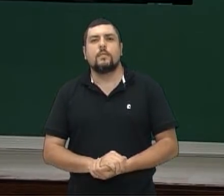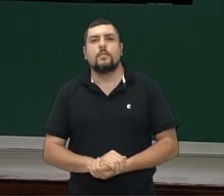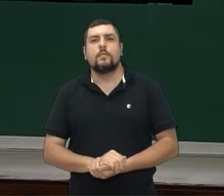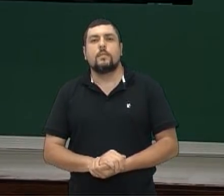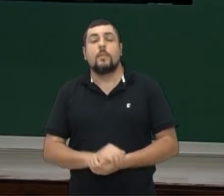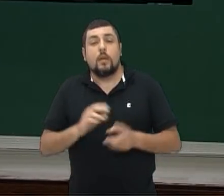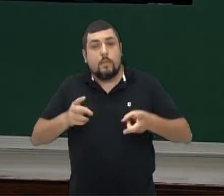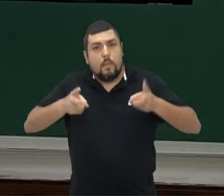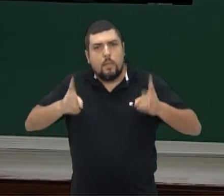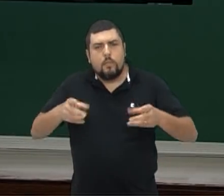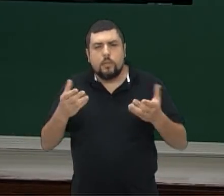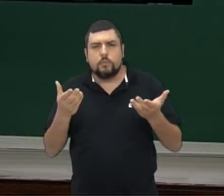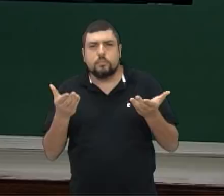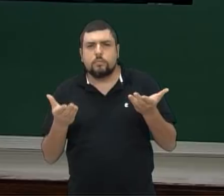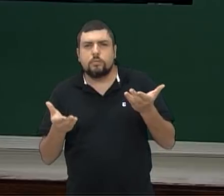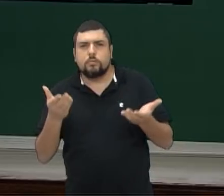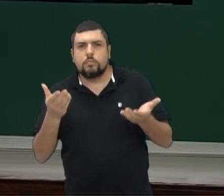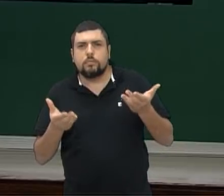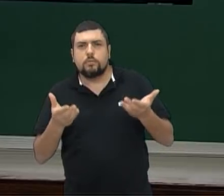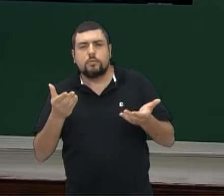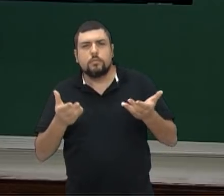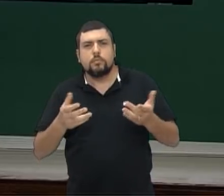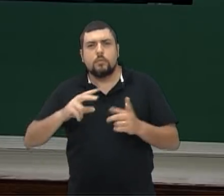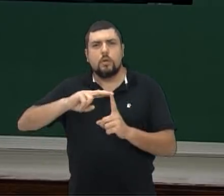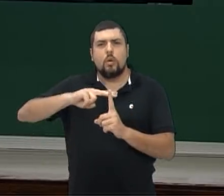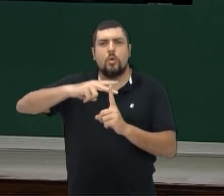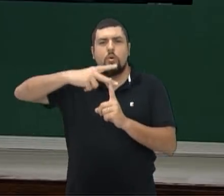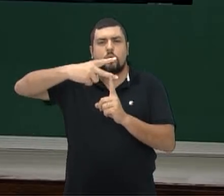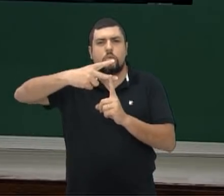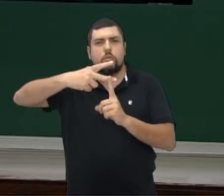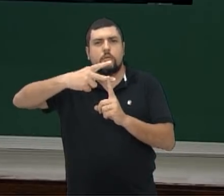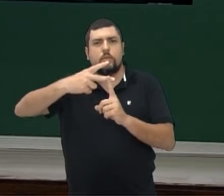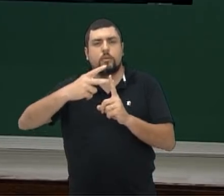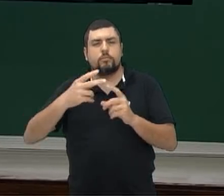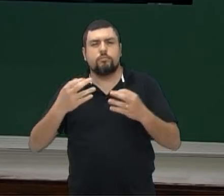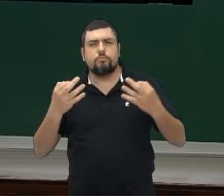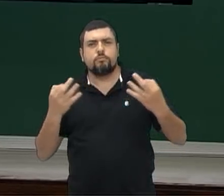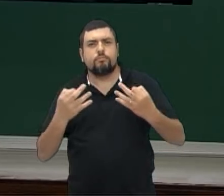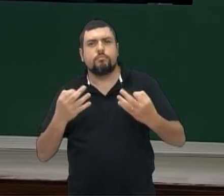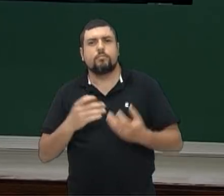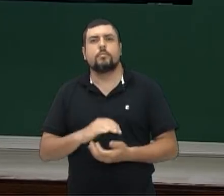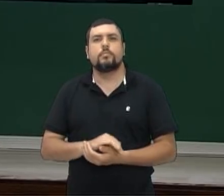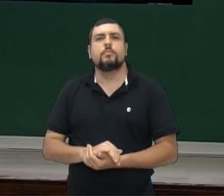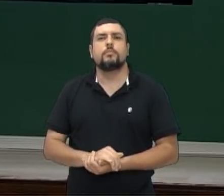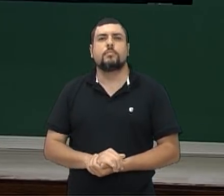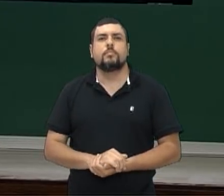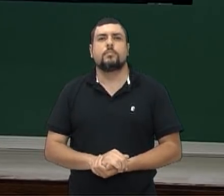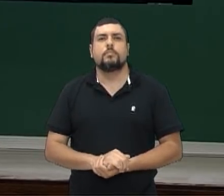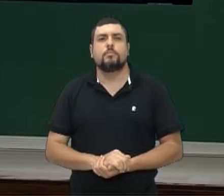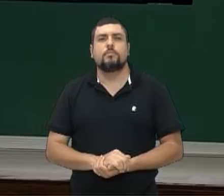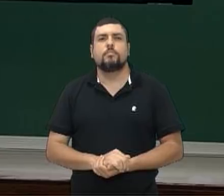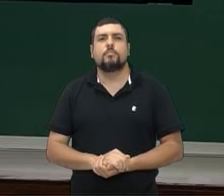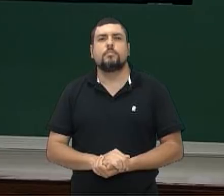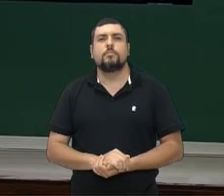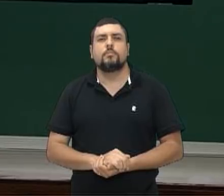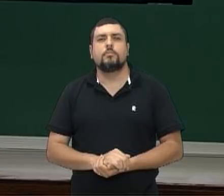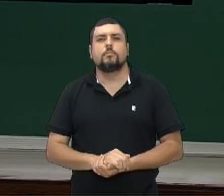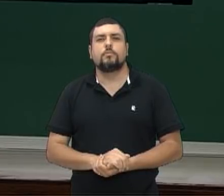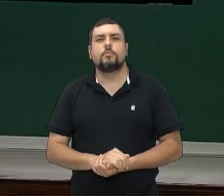mesma proporção ele utilizou para ampliar a figura mostrada pela professora.